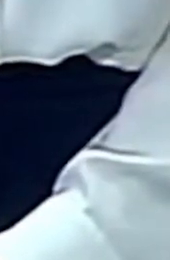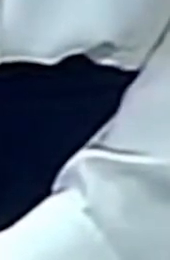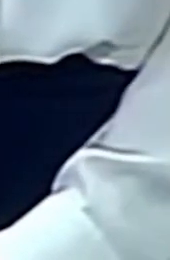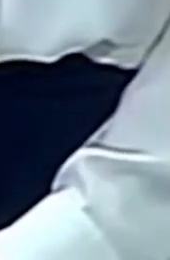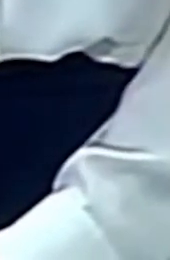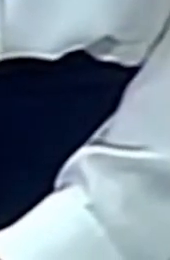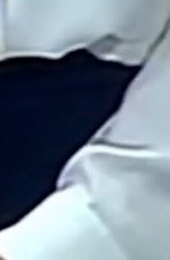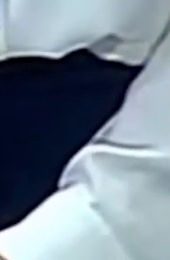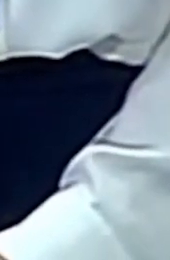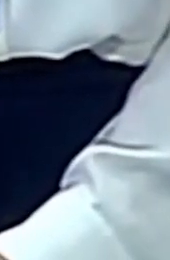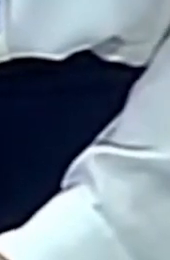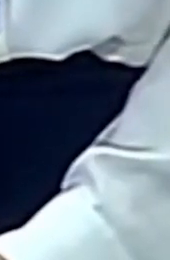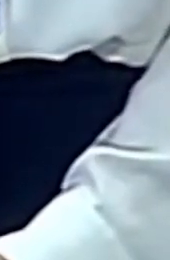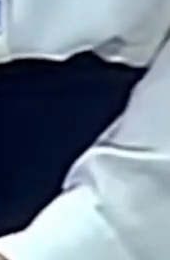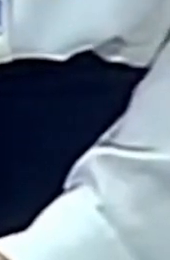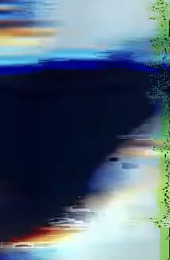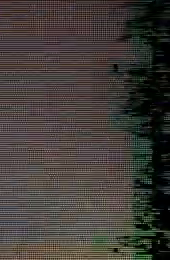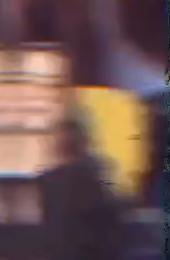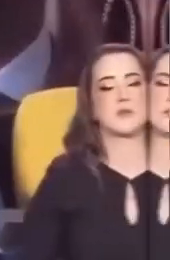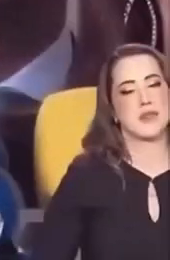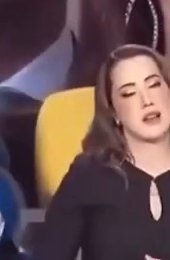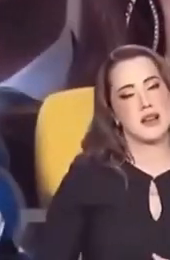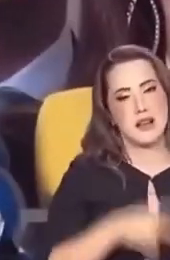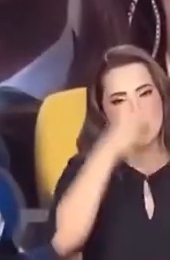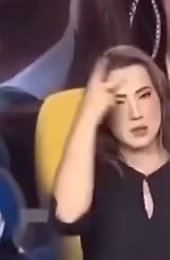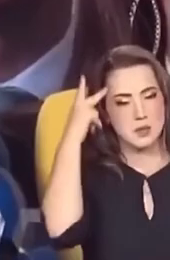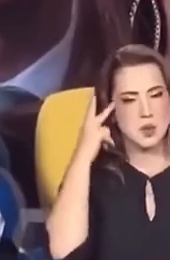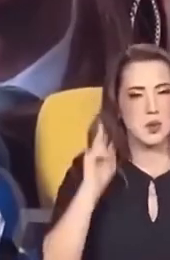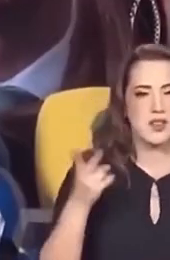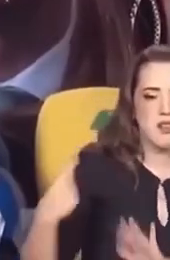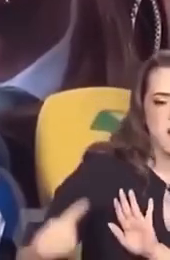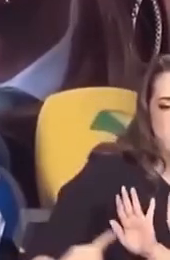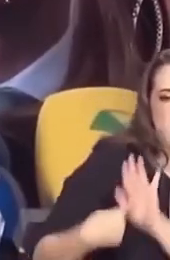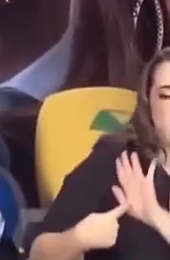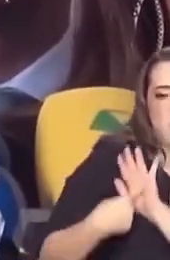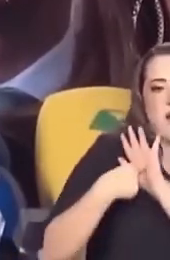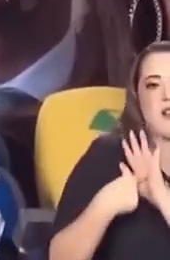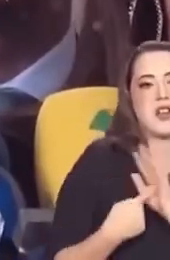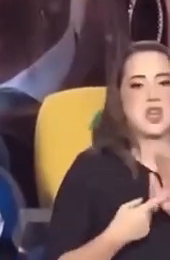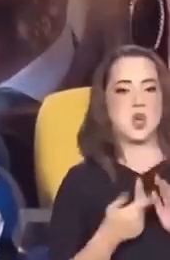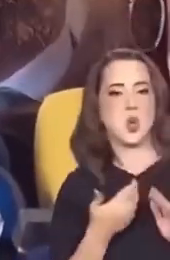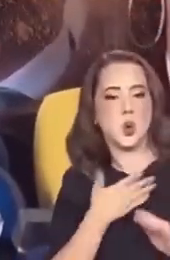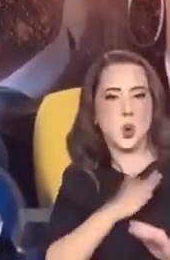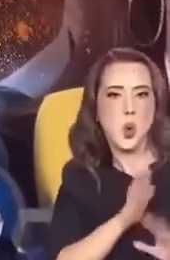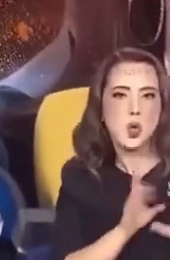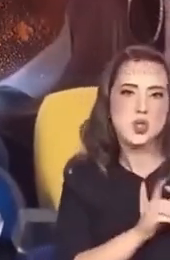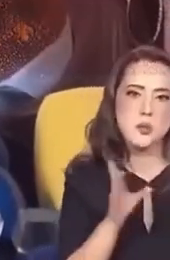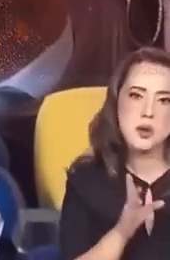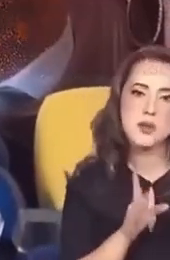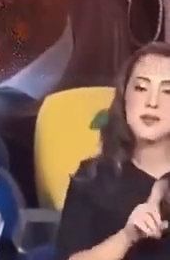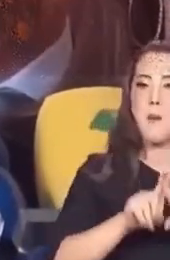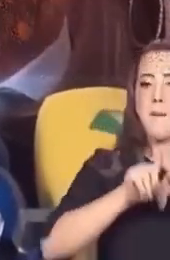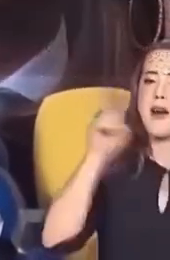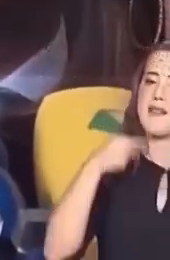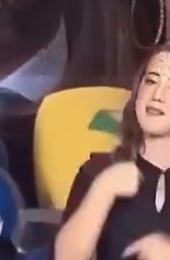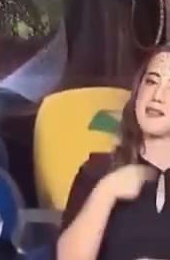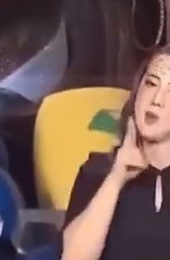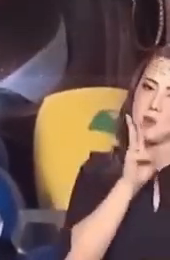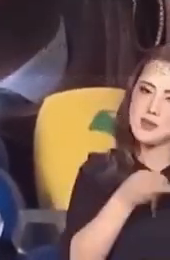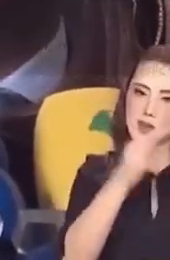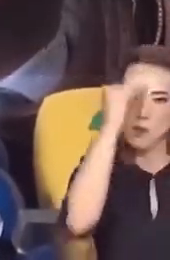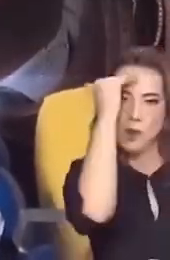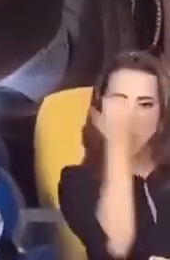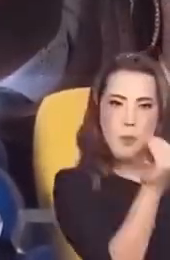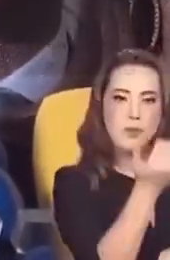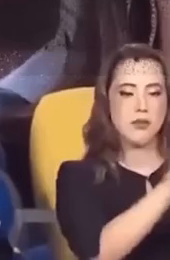de 4 anos de ataque à democracia. Passados 6 meses, uma coisa é certa. As digitais do ex-capitão